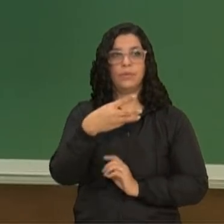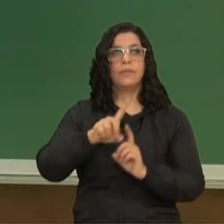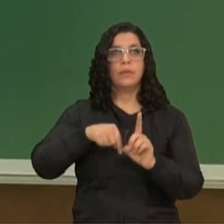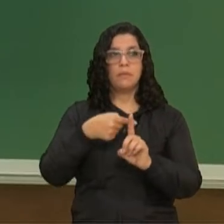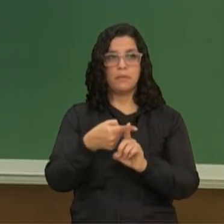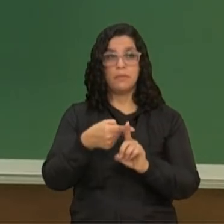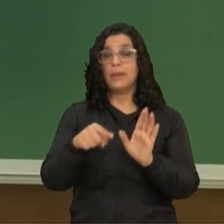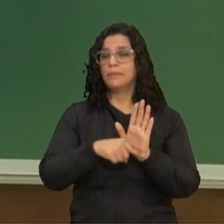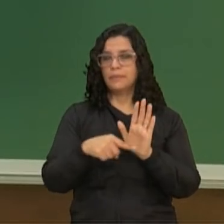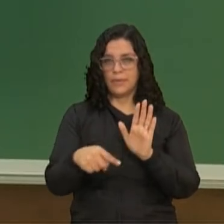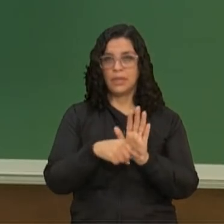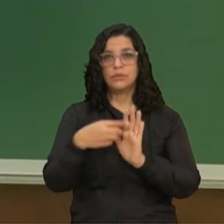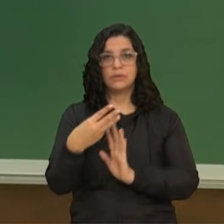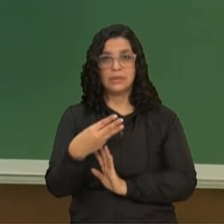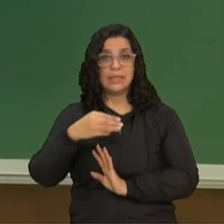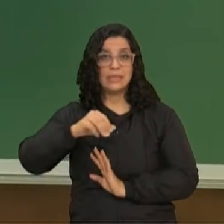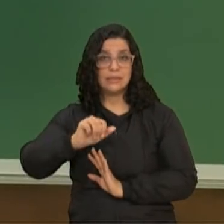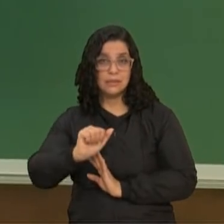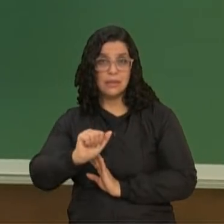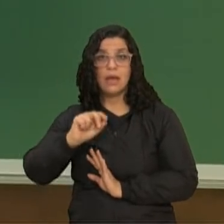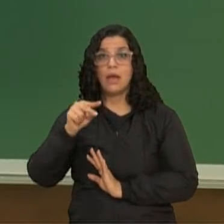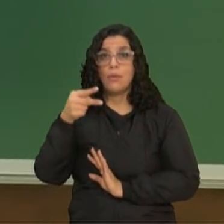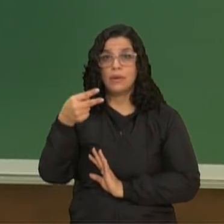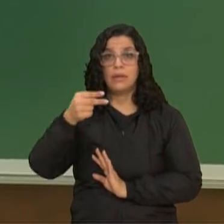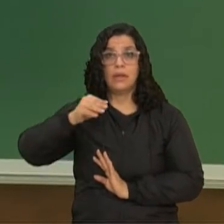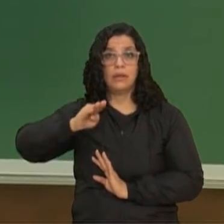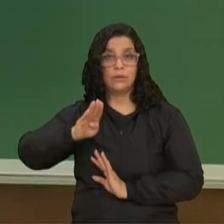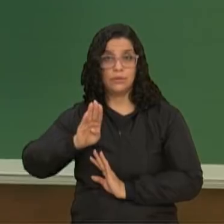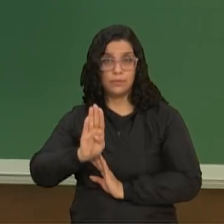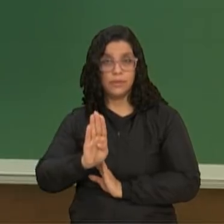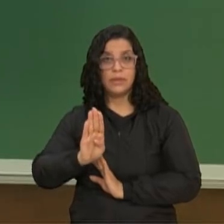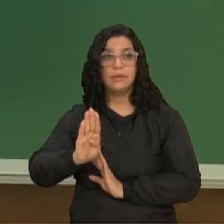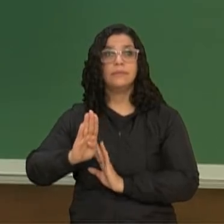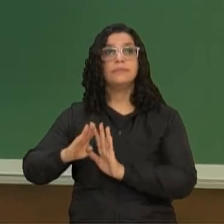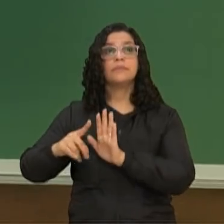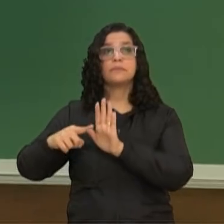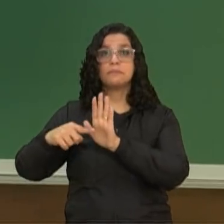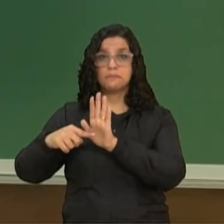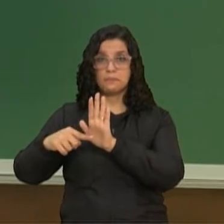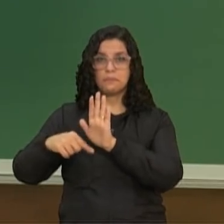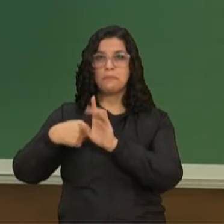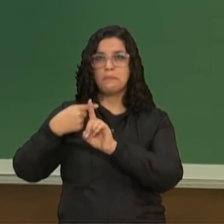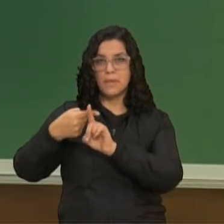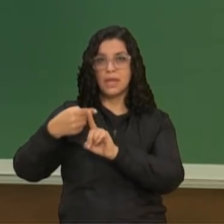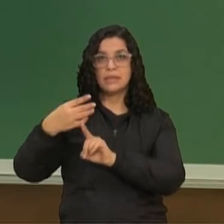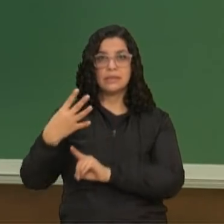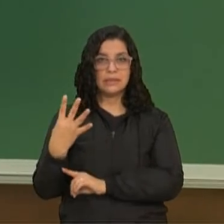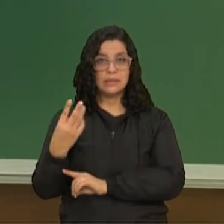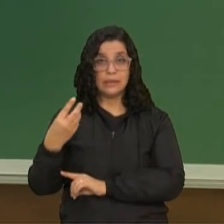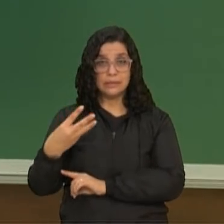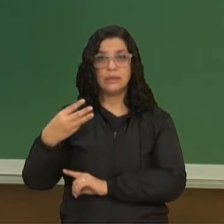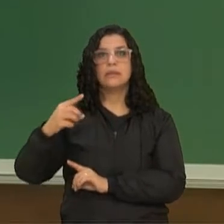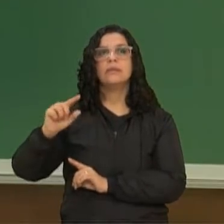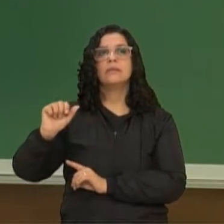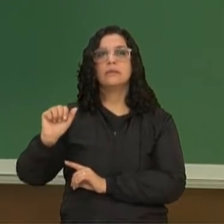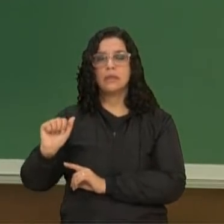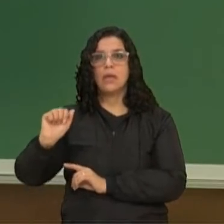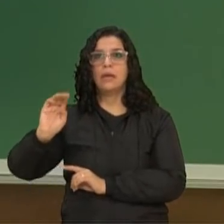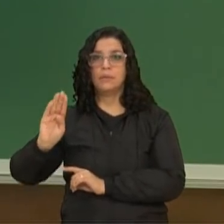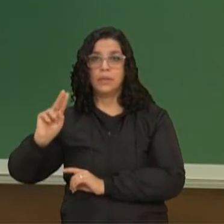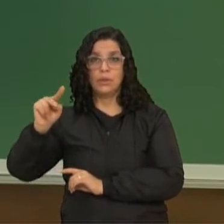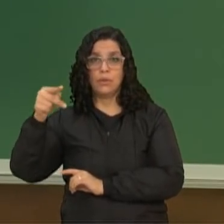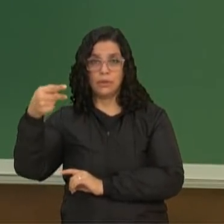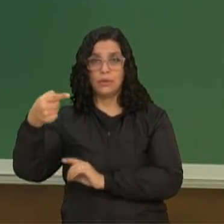cubo, menos 3 vezes o primeiro ao quadrado vezes o segundo, mais 3 vezes o primeiro vezes o segundo ao